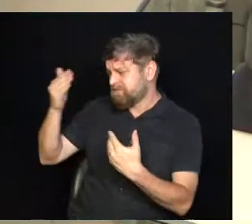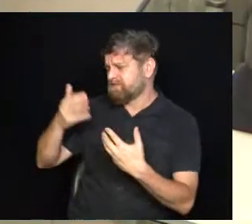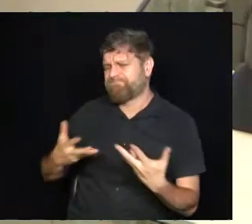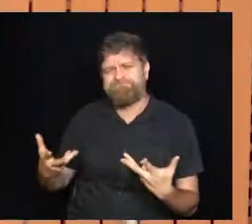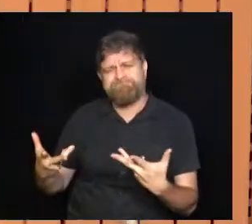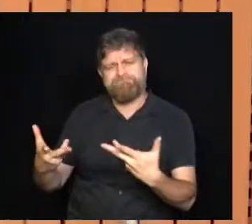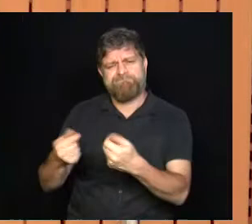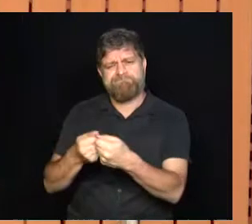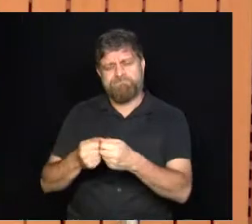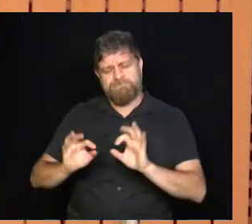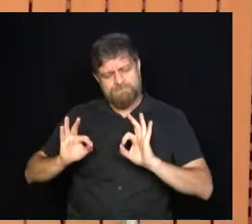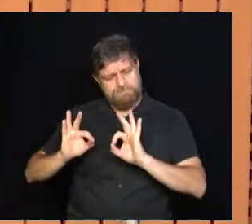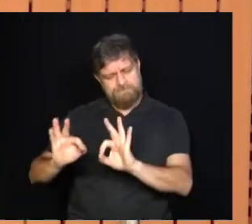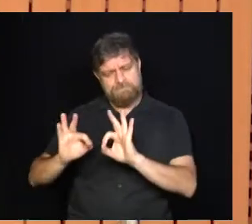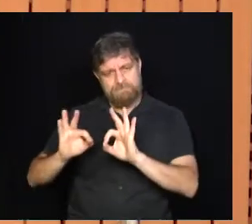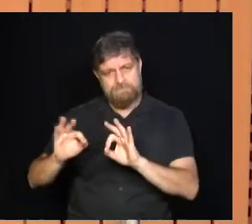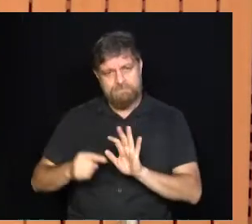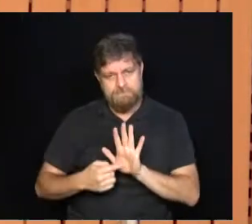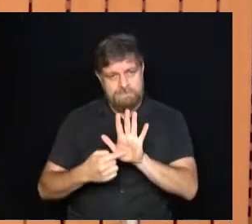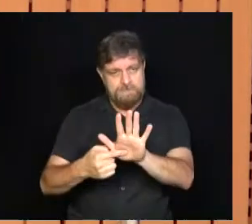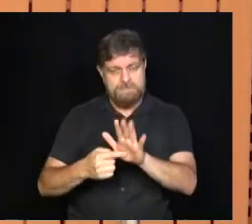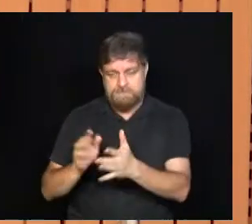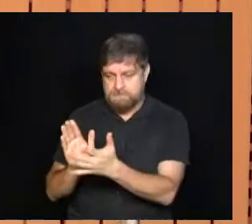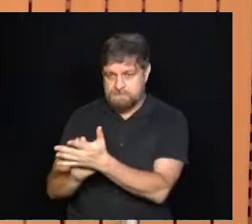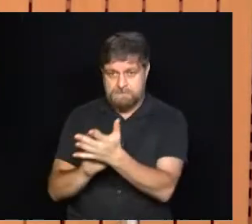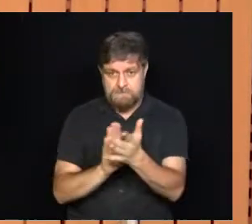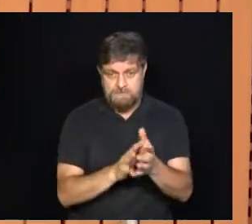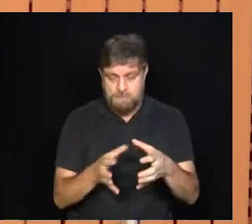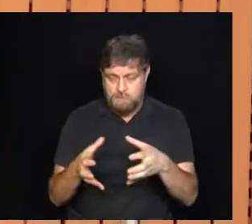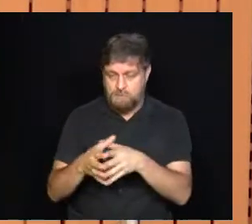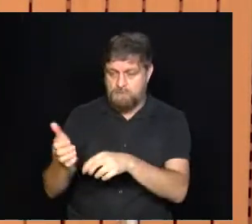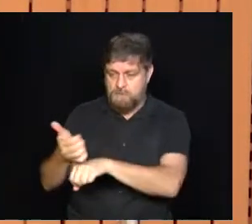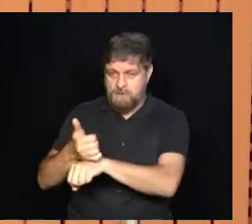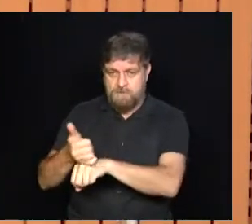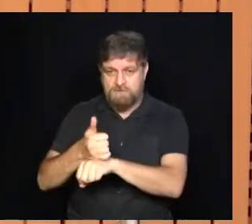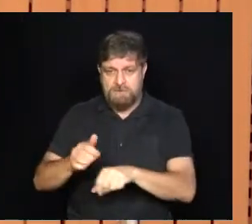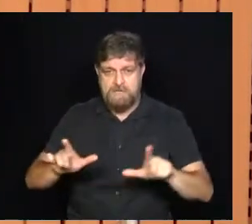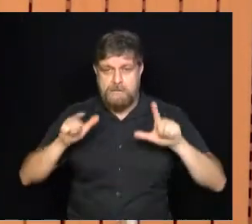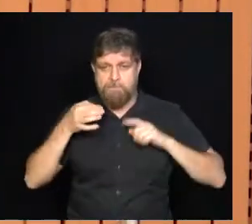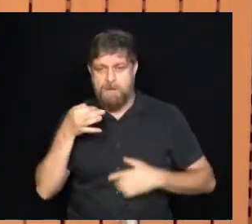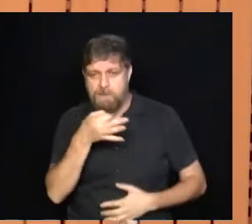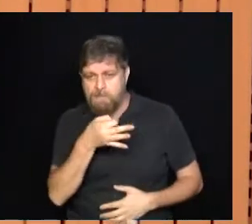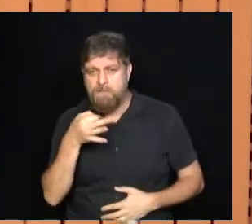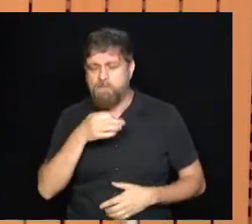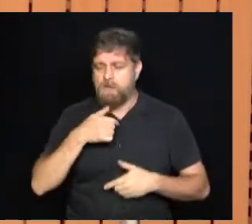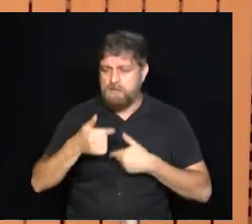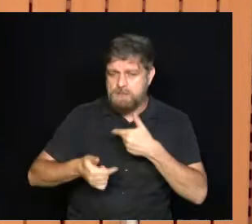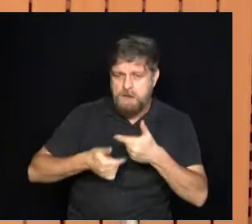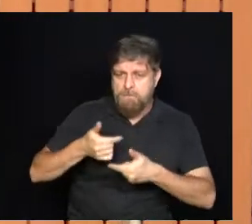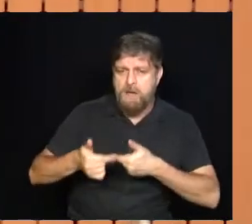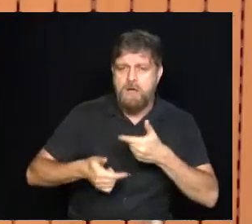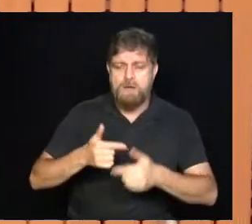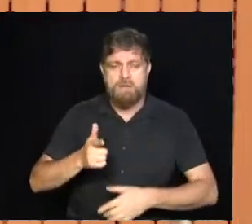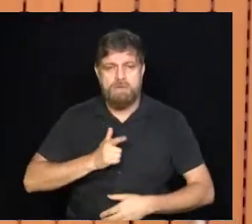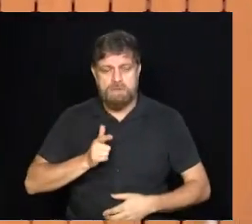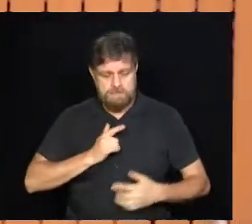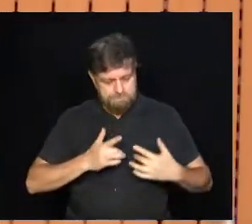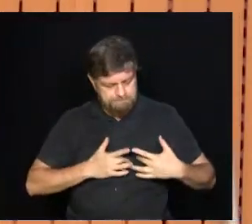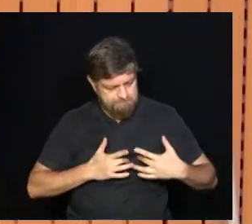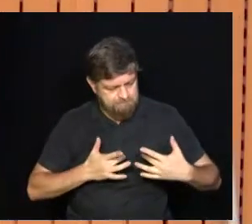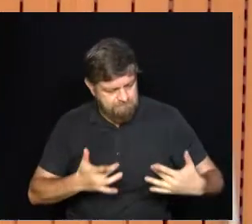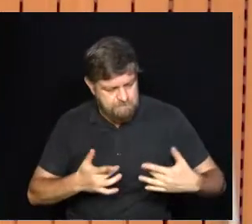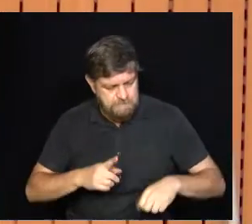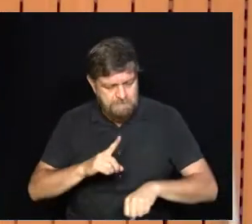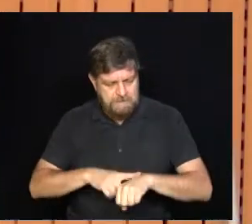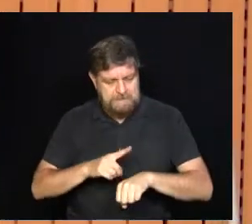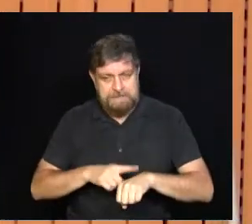a apresentação. Parabéns a toda a sua equipe, todas que trabalham, que têm dedicado esse